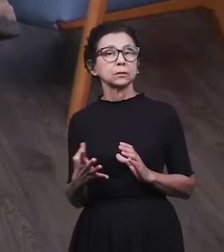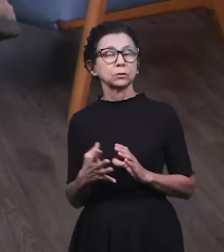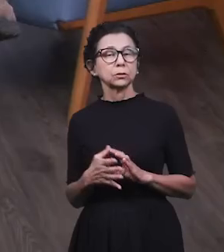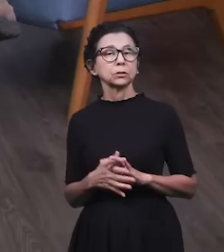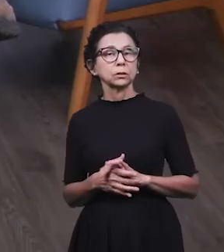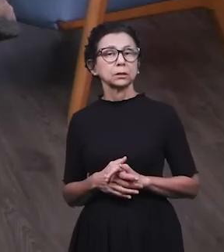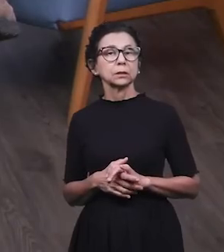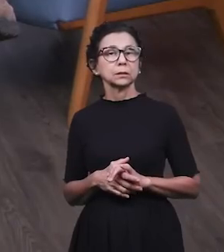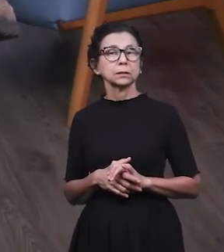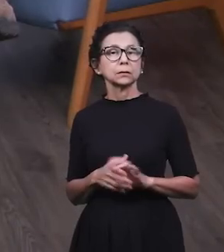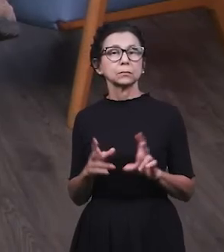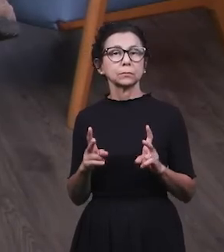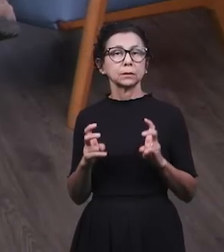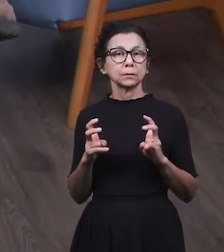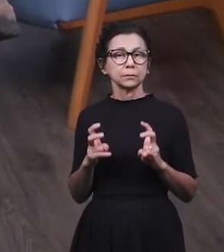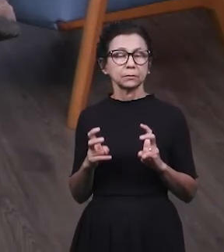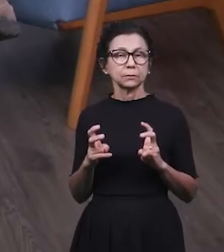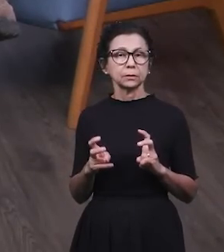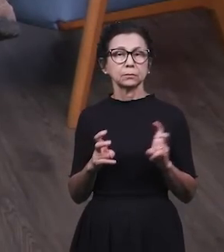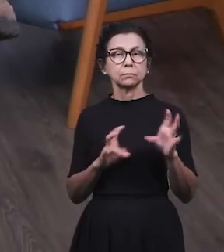em todo o contexto,